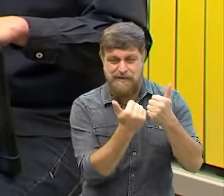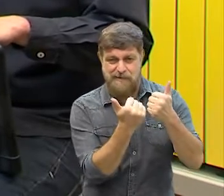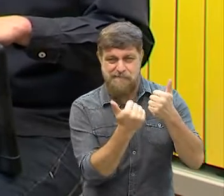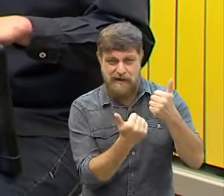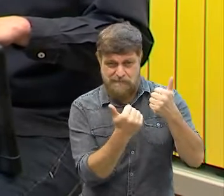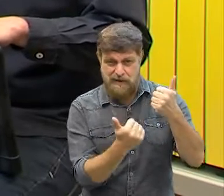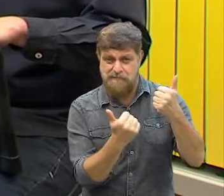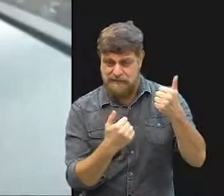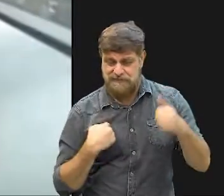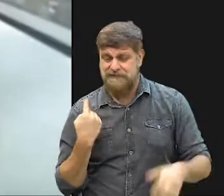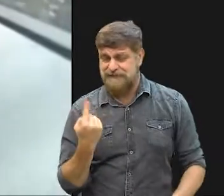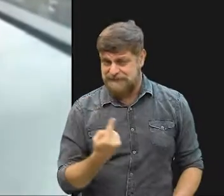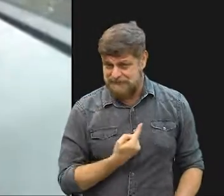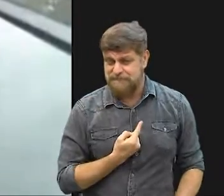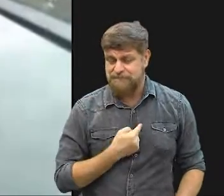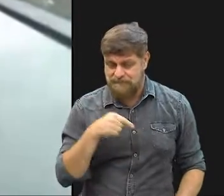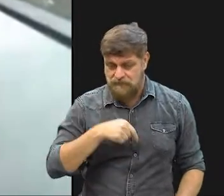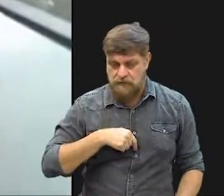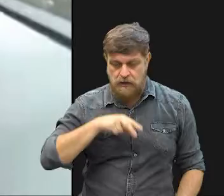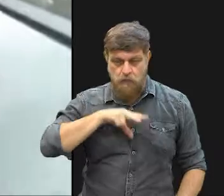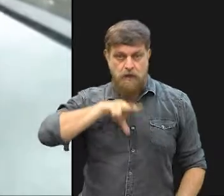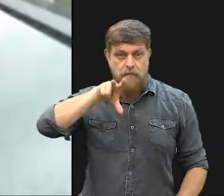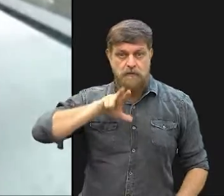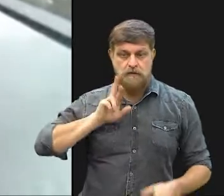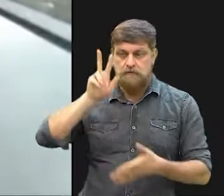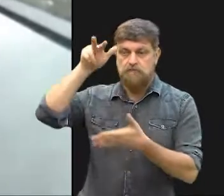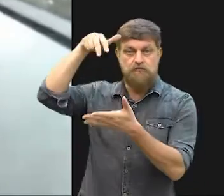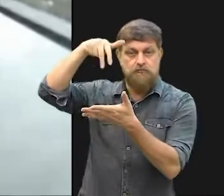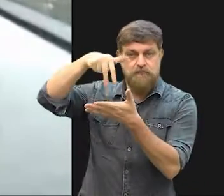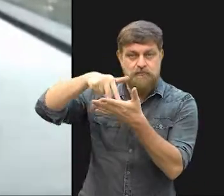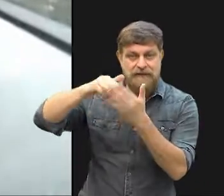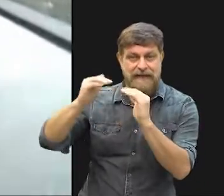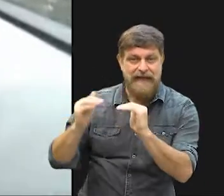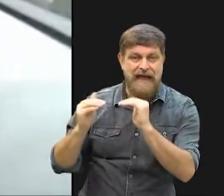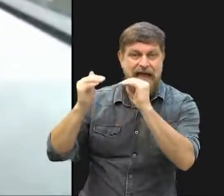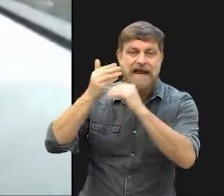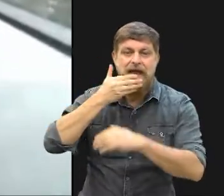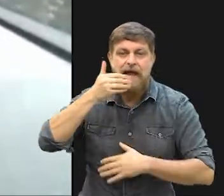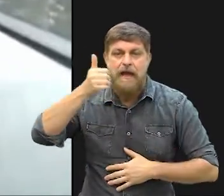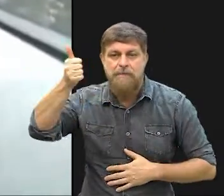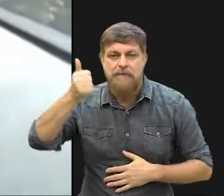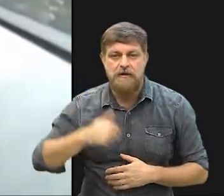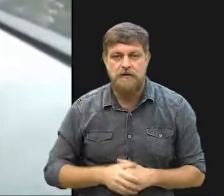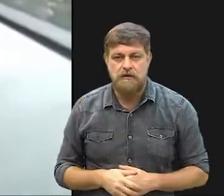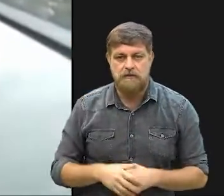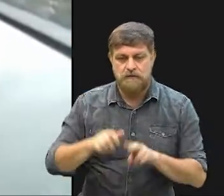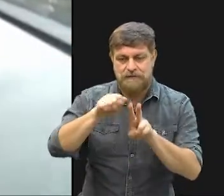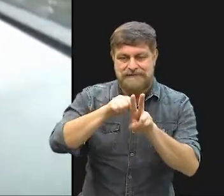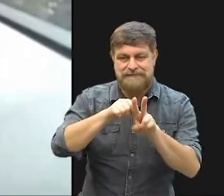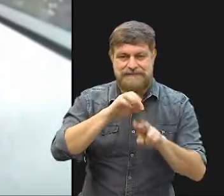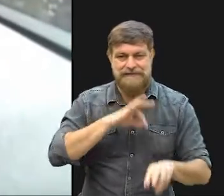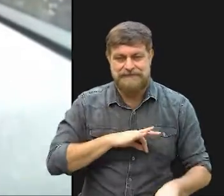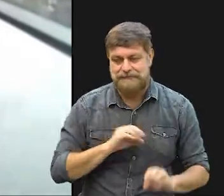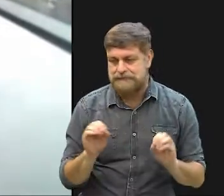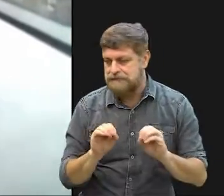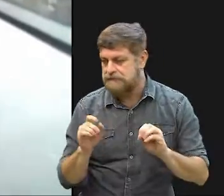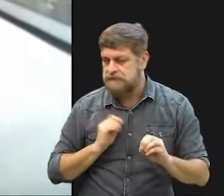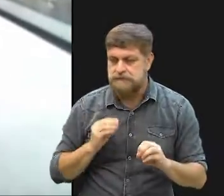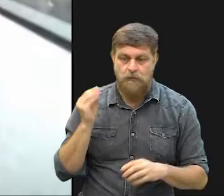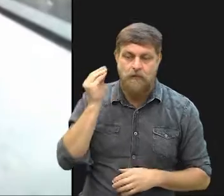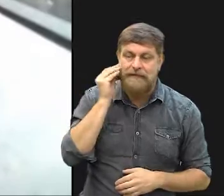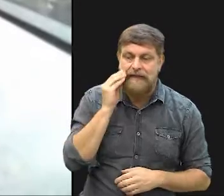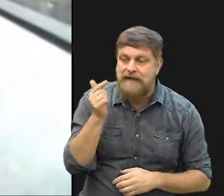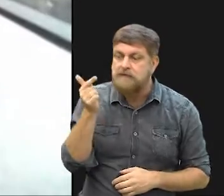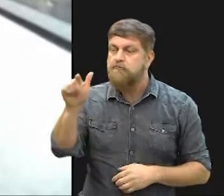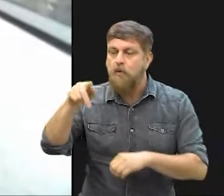atrasado em muita coisa. E quando eu chego em Portugal, que já era um pouquinho melhor, eu fiquei sem receber 2 meses. E aí eu já comecei a ver teste